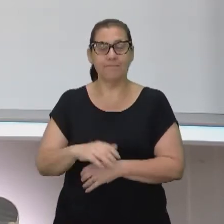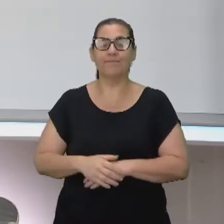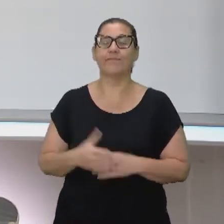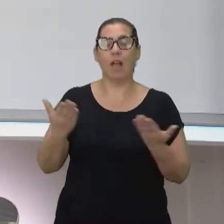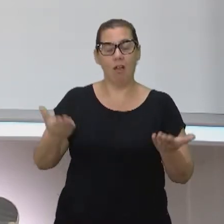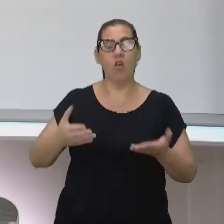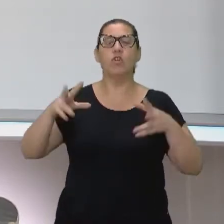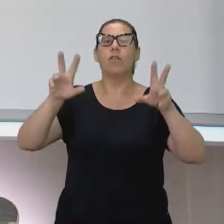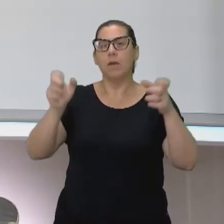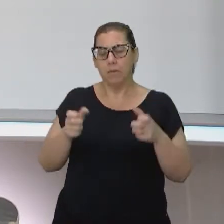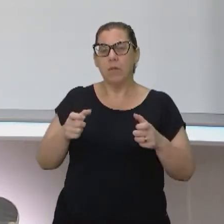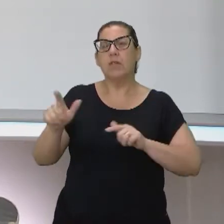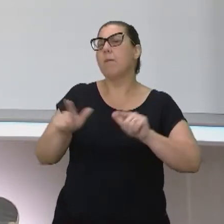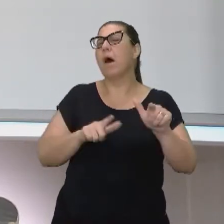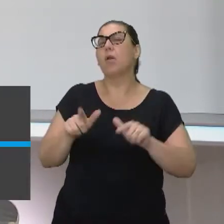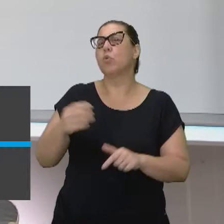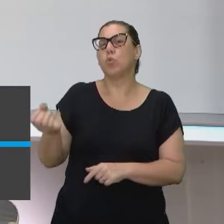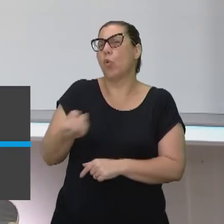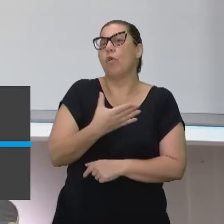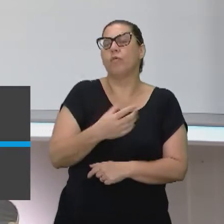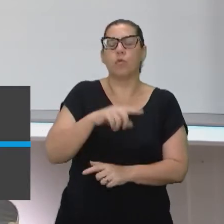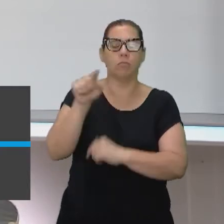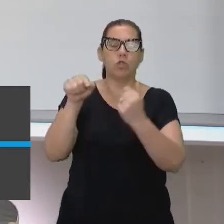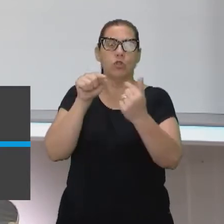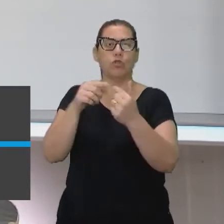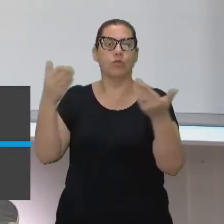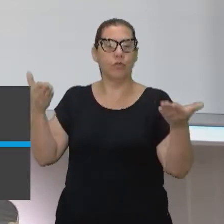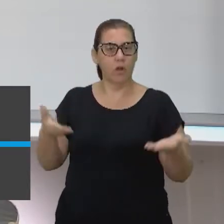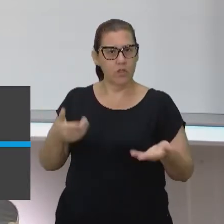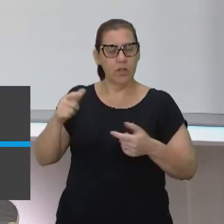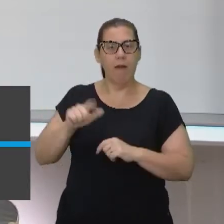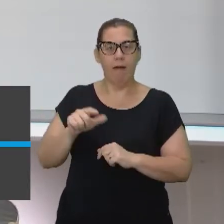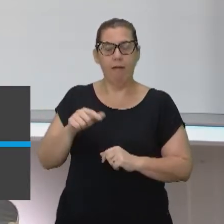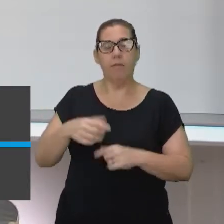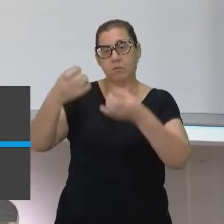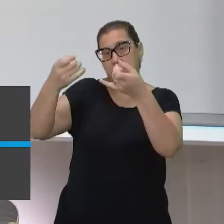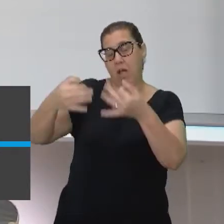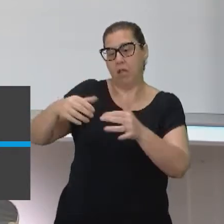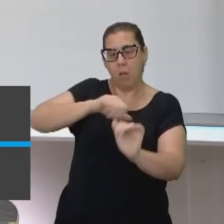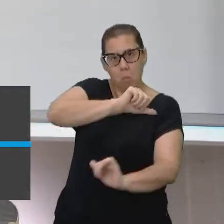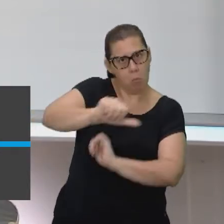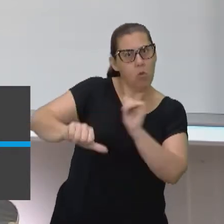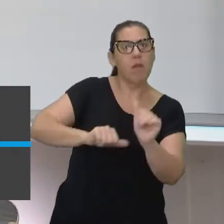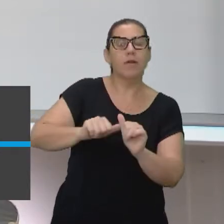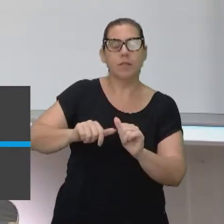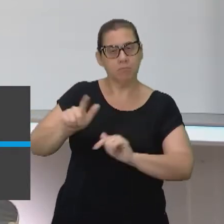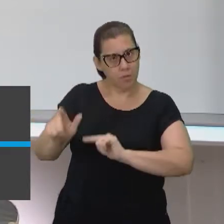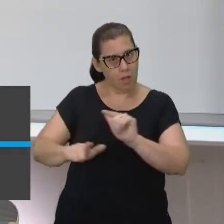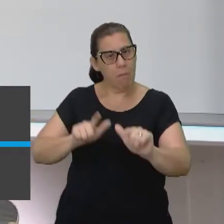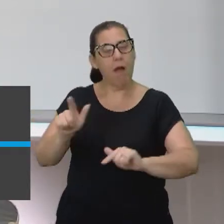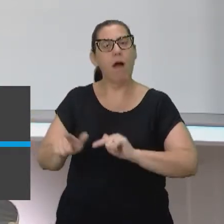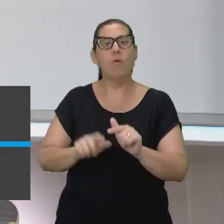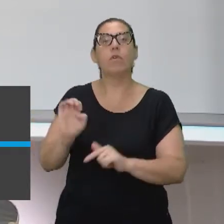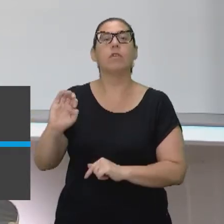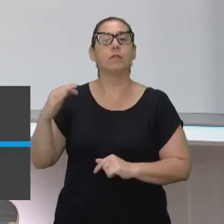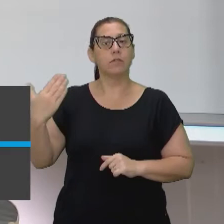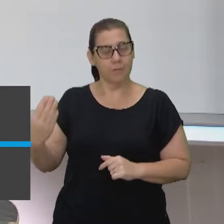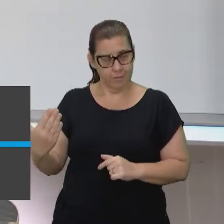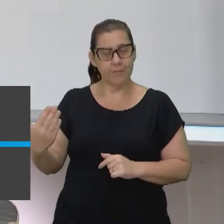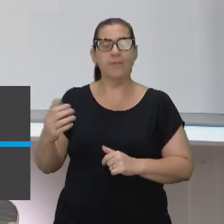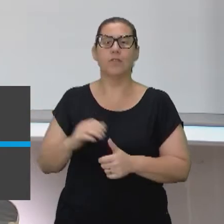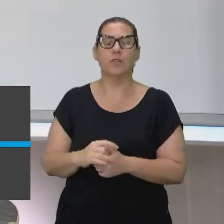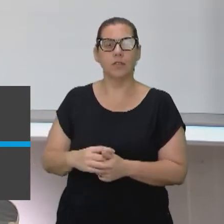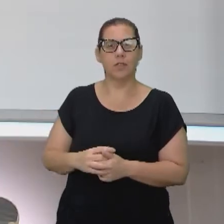assunto é o trabalho contemporâneo. E qual que é o meu objetivo aqui? Meu objetivo é falar das mudanças do trabalho que ocorreram nas